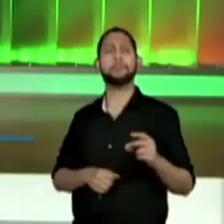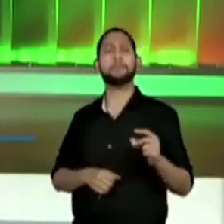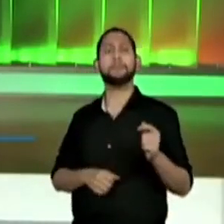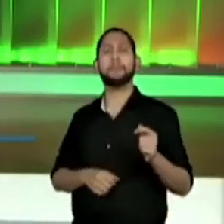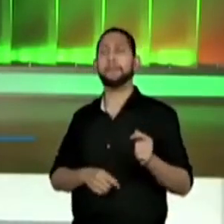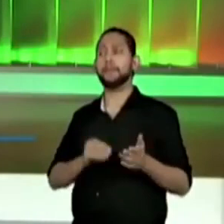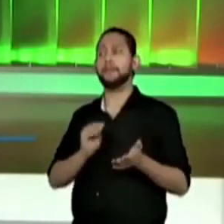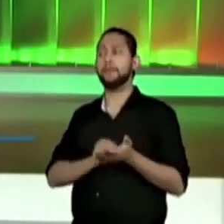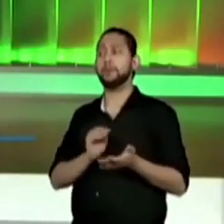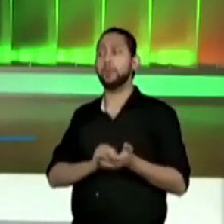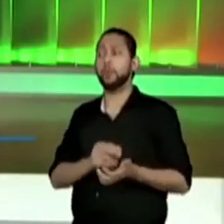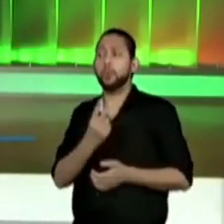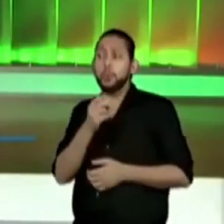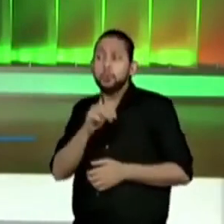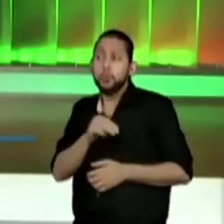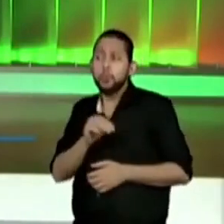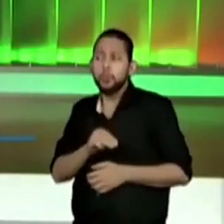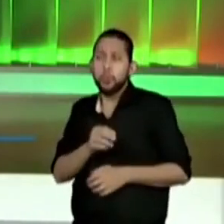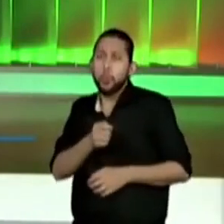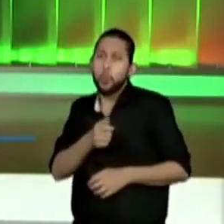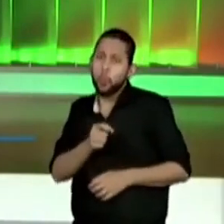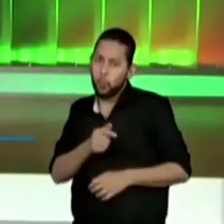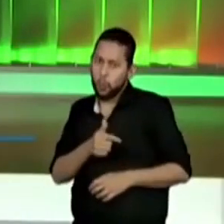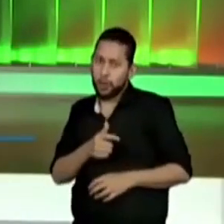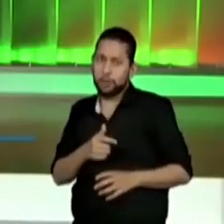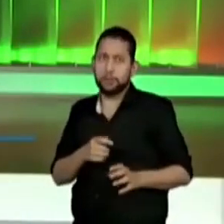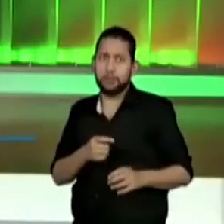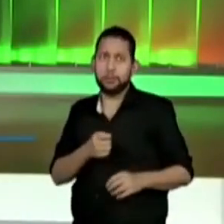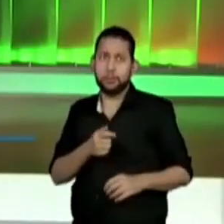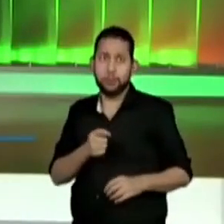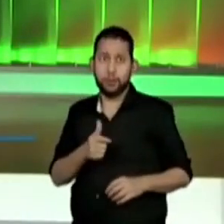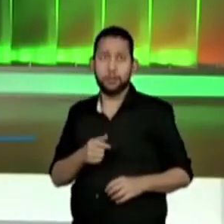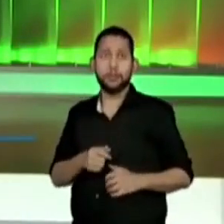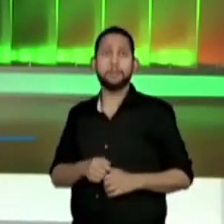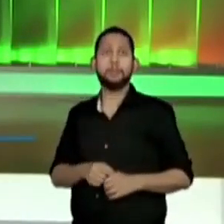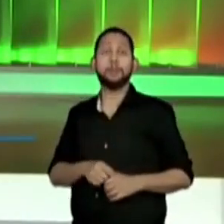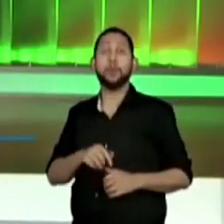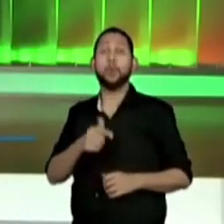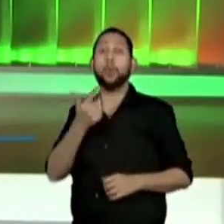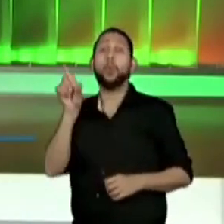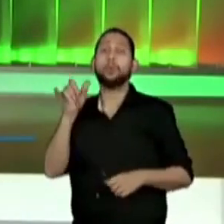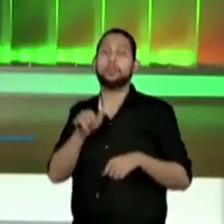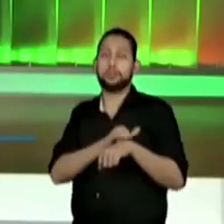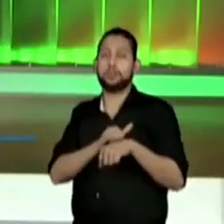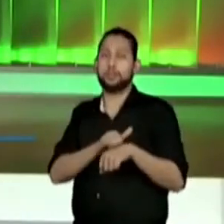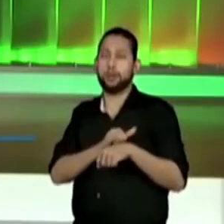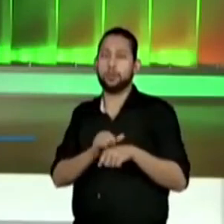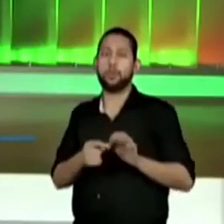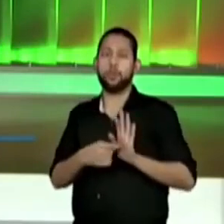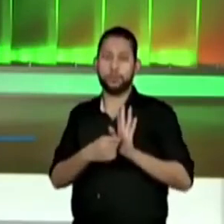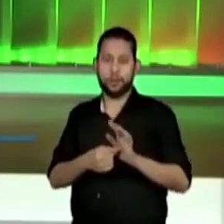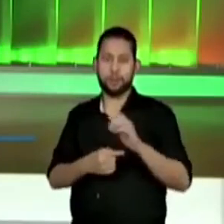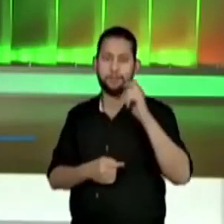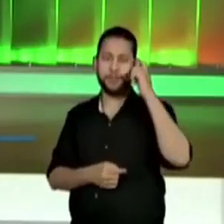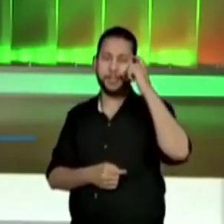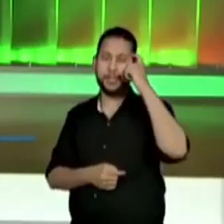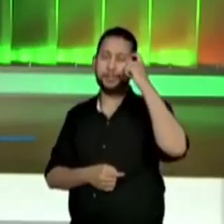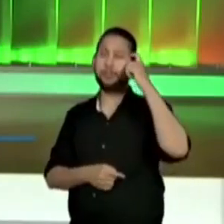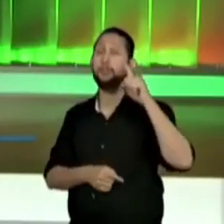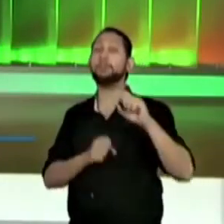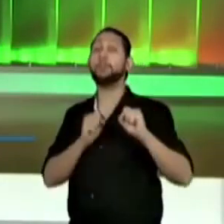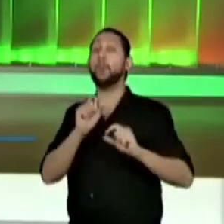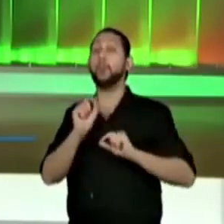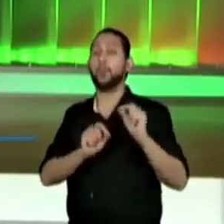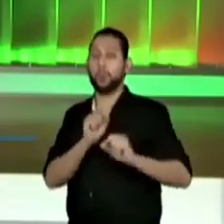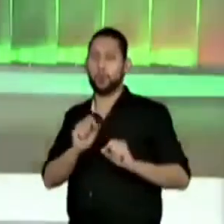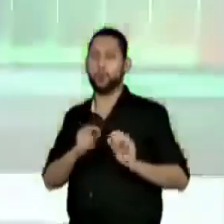faltando dois minutinhos e pouco não estava no meu script hein mas eu vou dar uma outra estratégia sabe que vocês podiam ter feito Vem